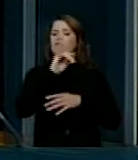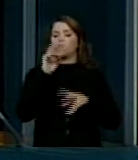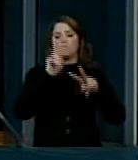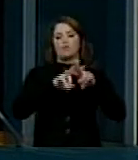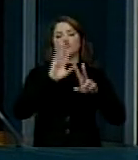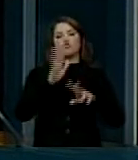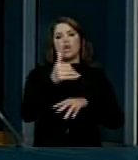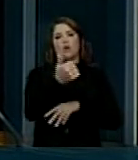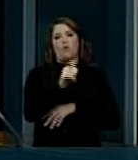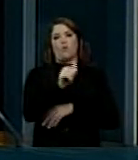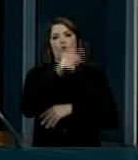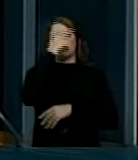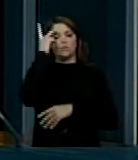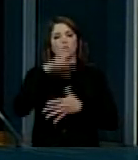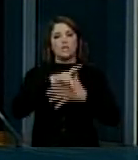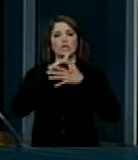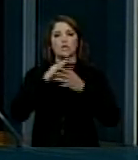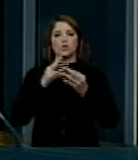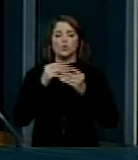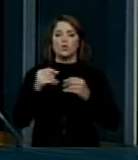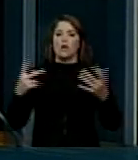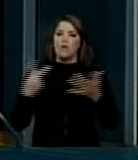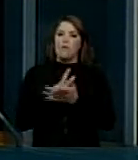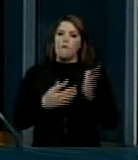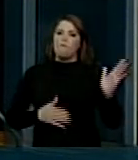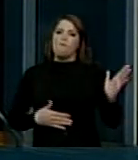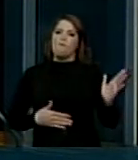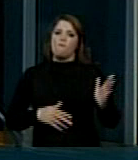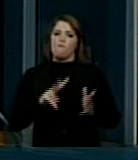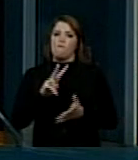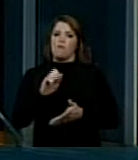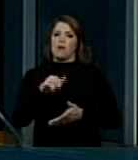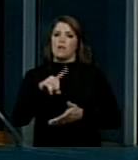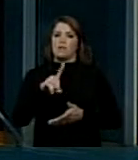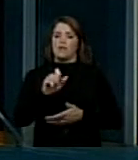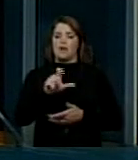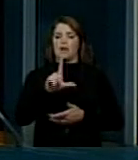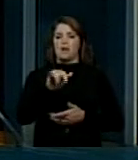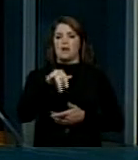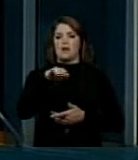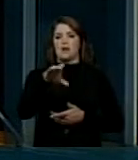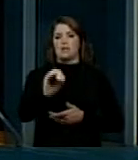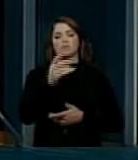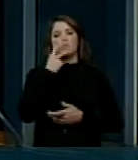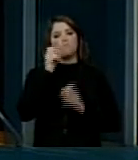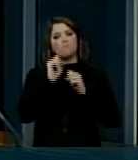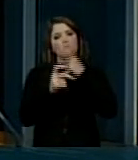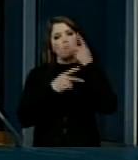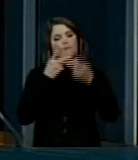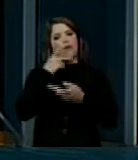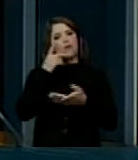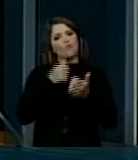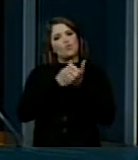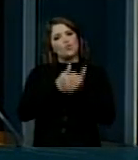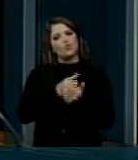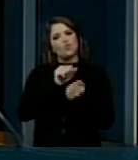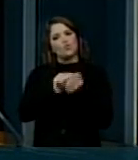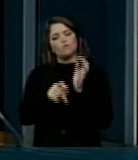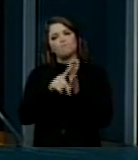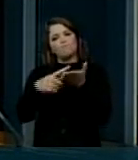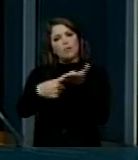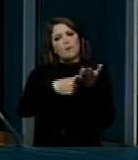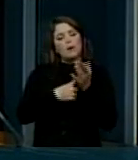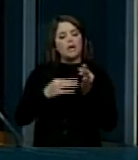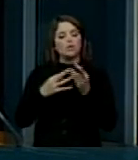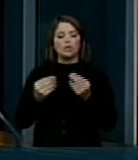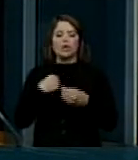destas pessoas, do líder desse vandalismo, e eu posso afirmar a Vossa Excelência que acompanhei de perto as negociações que